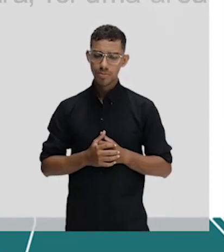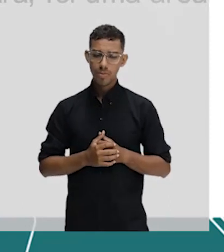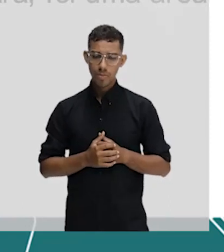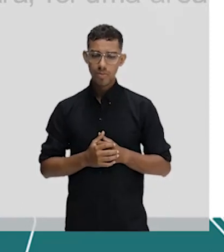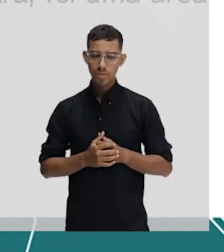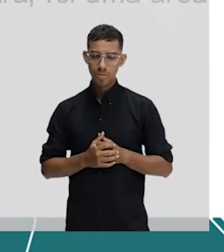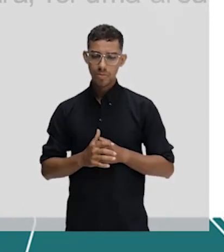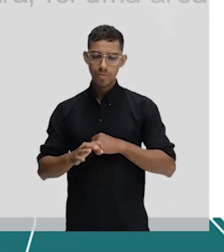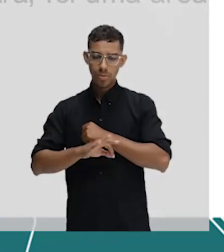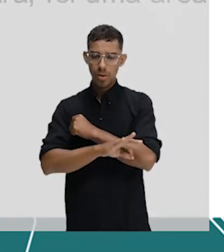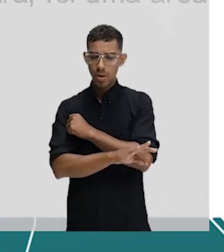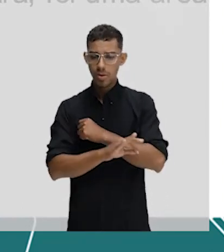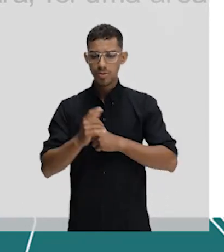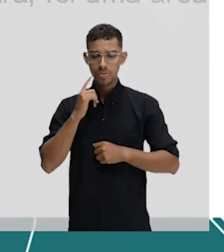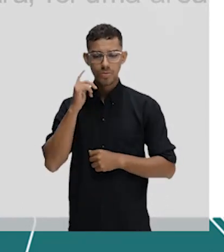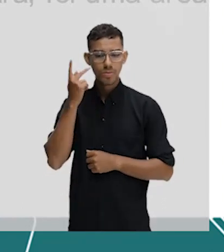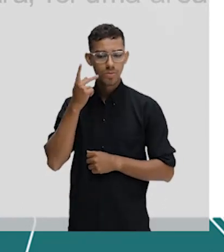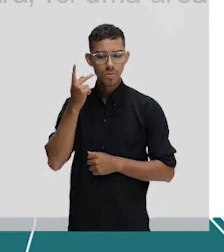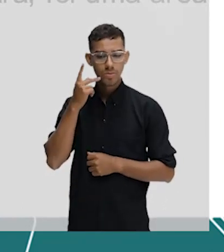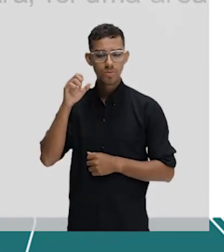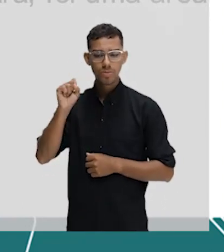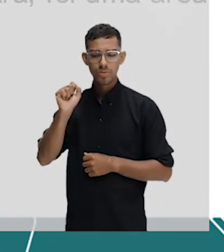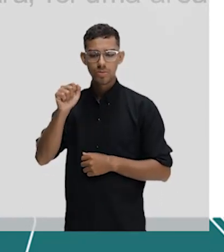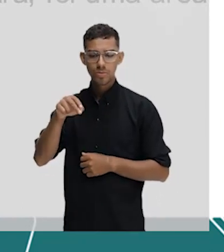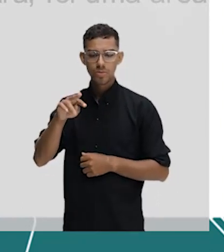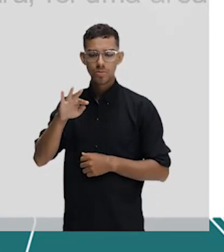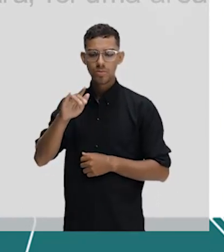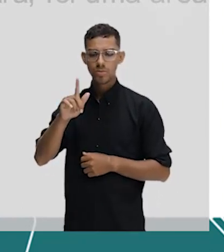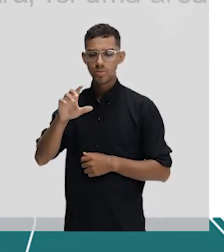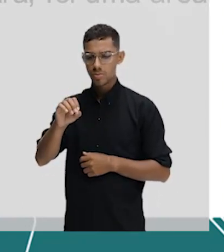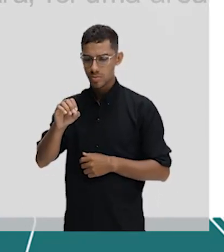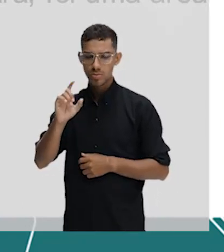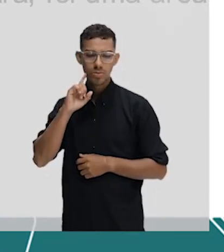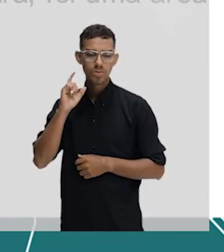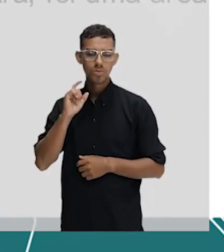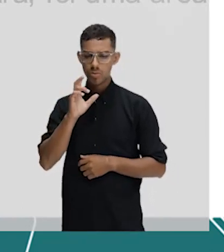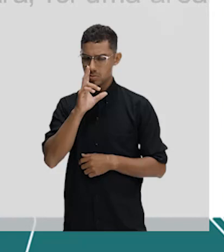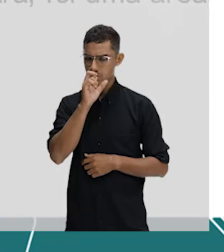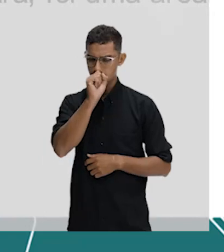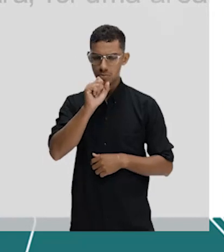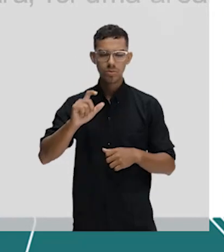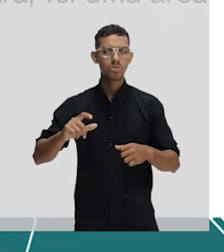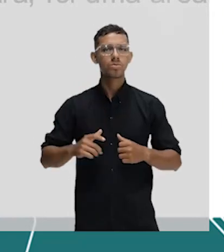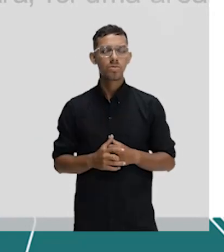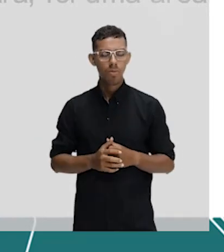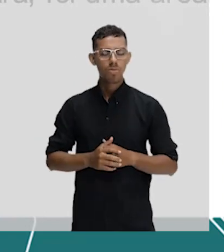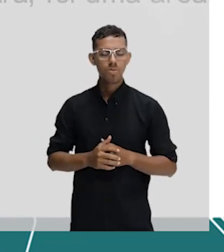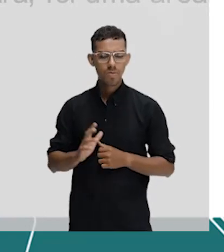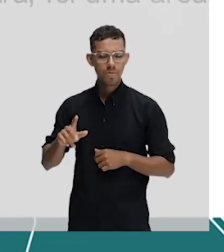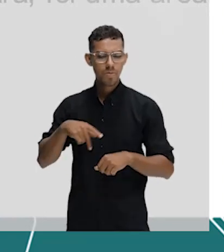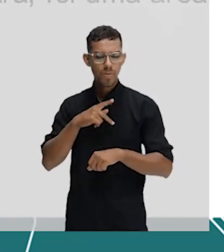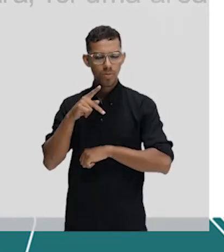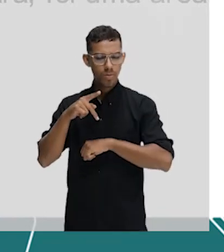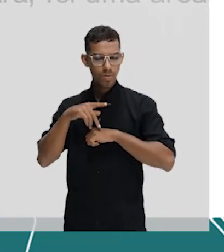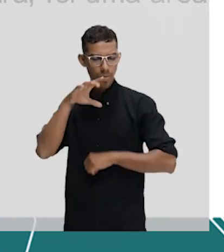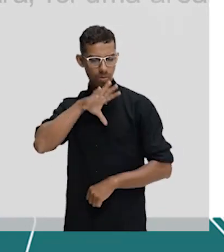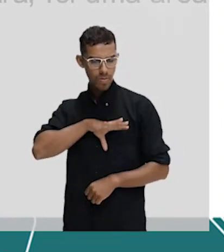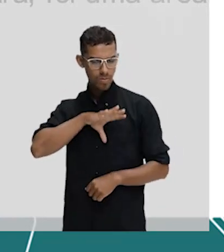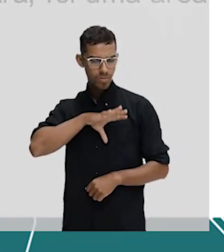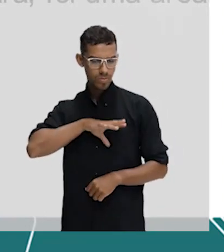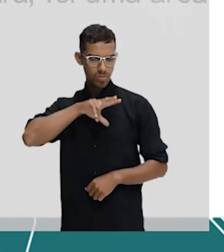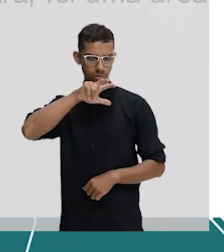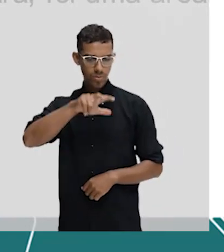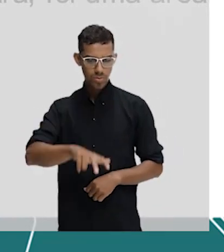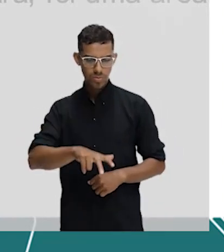Complexo arquitetônico em Fortaleza do Santiago, que era um forte, né? Ele ocupa mais ou menos 9 mil metros quadrados de